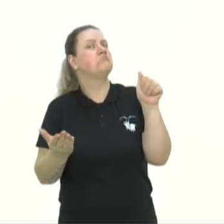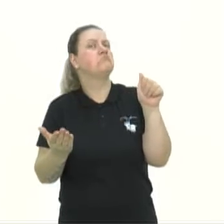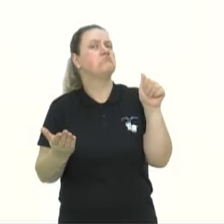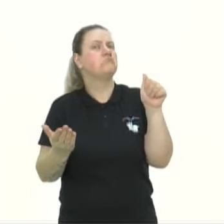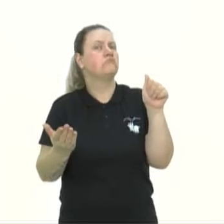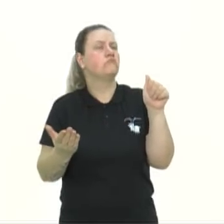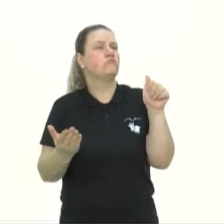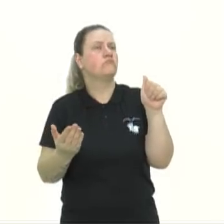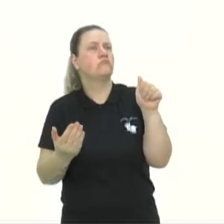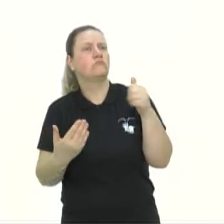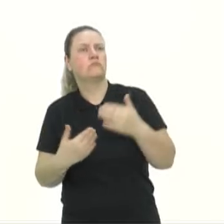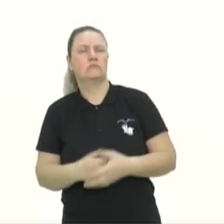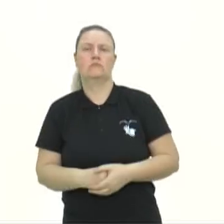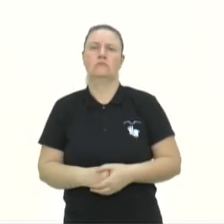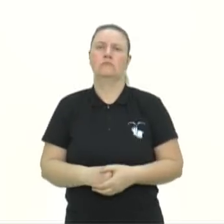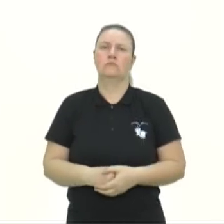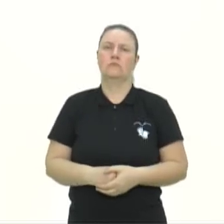acontecido?